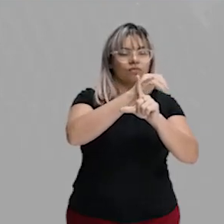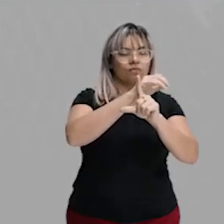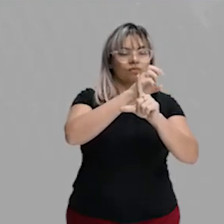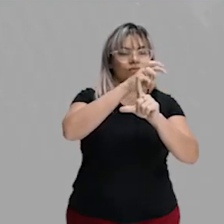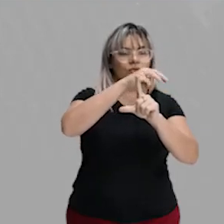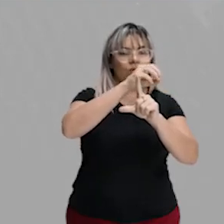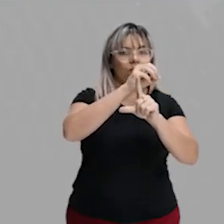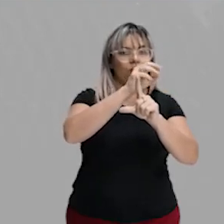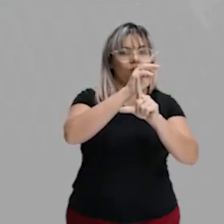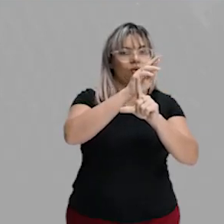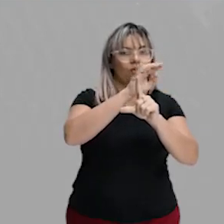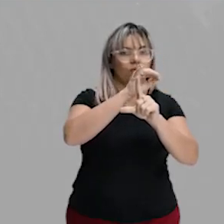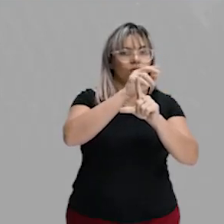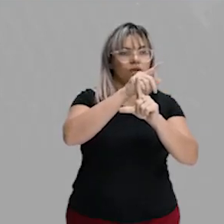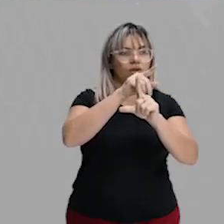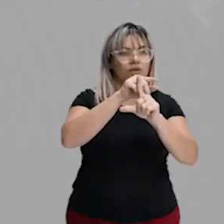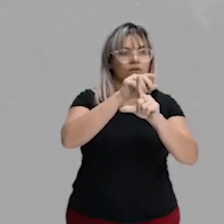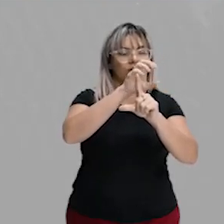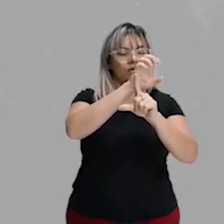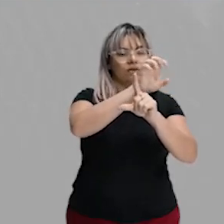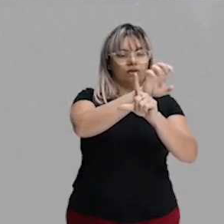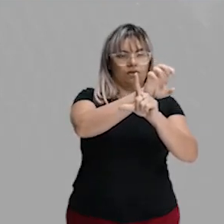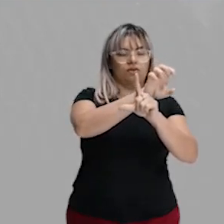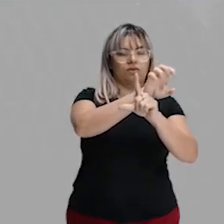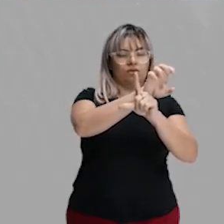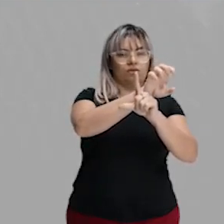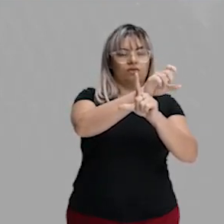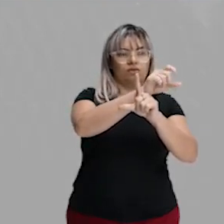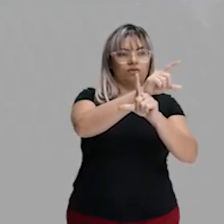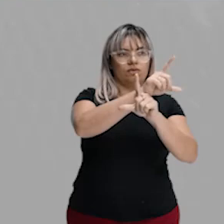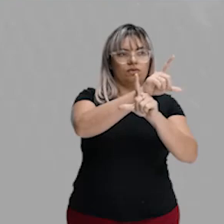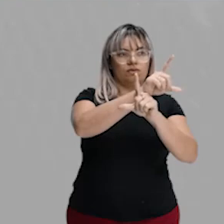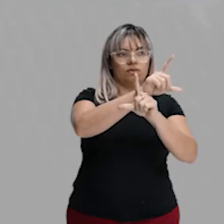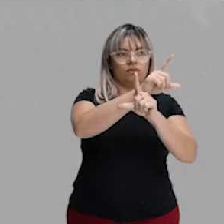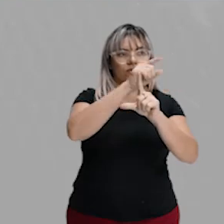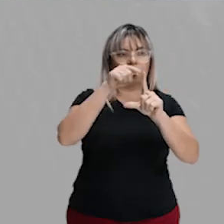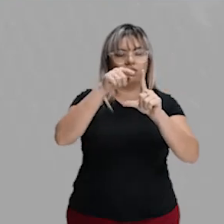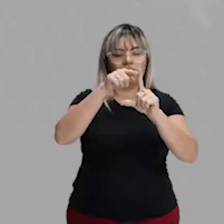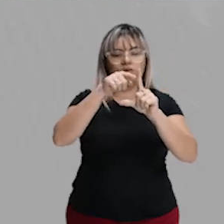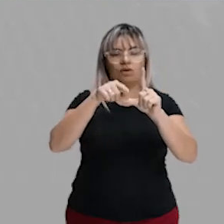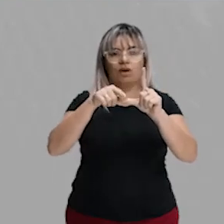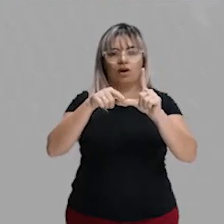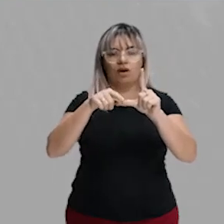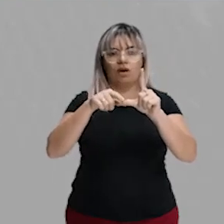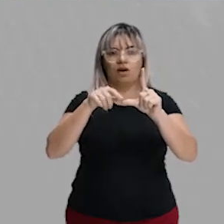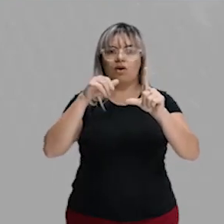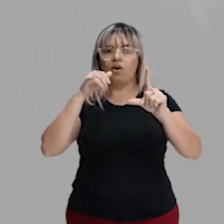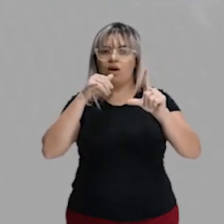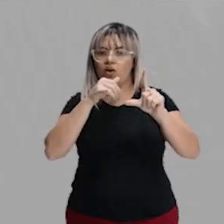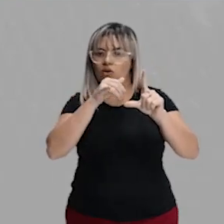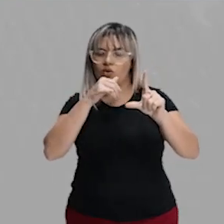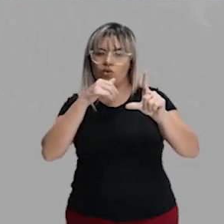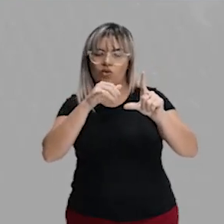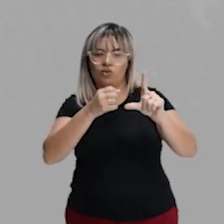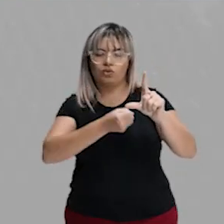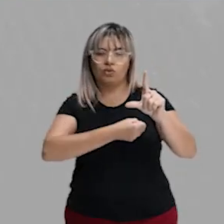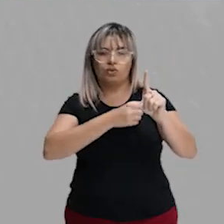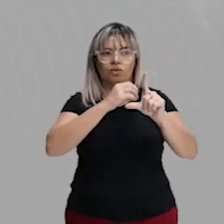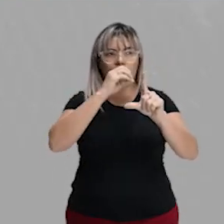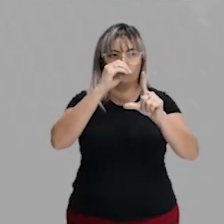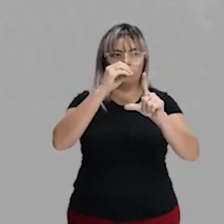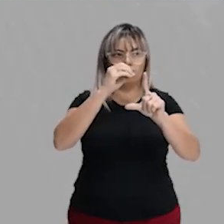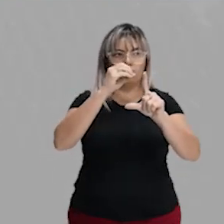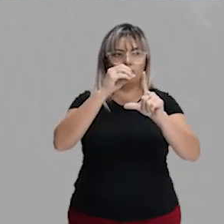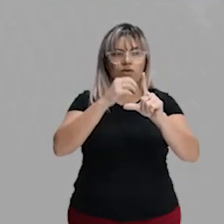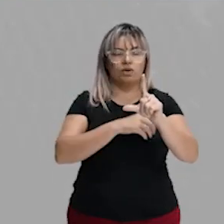tá ok? Quando a corrente for zero, né? Se a corrente for zero, a DDP e a